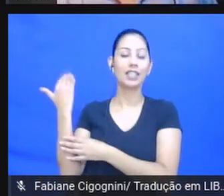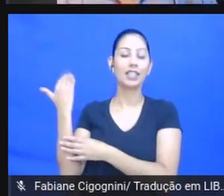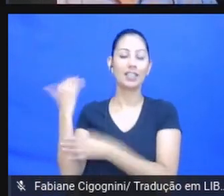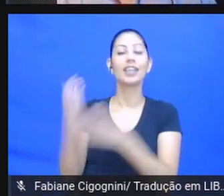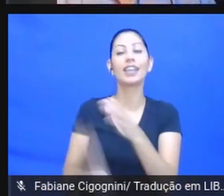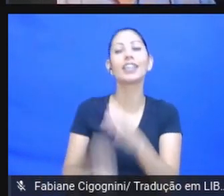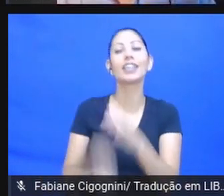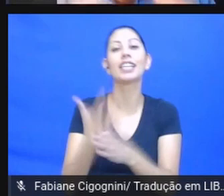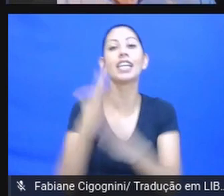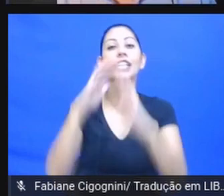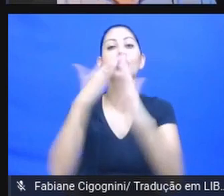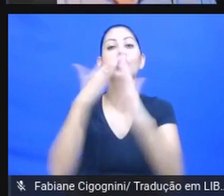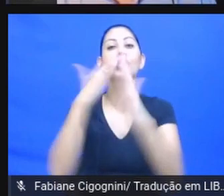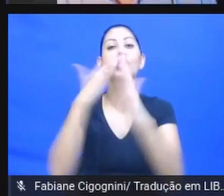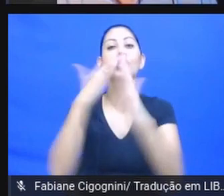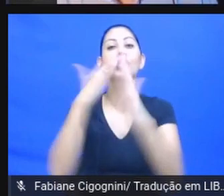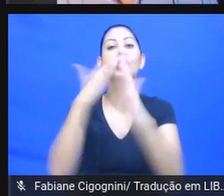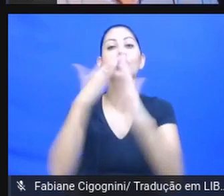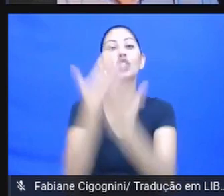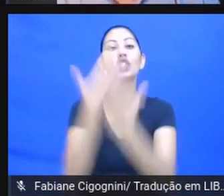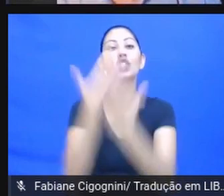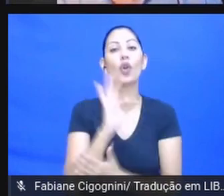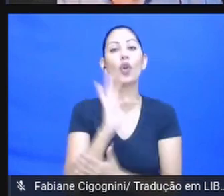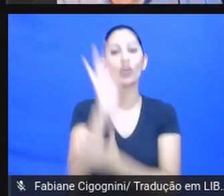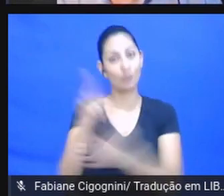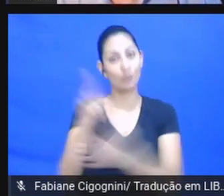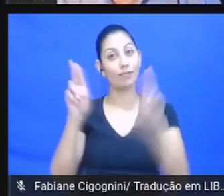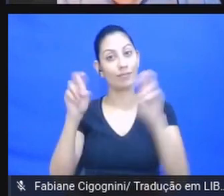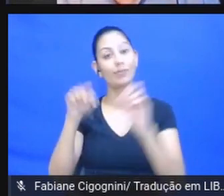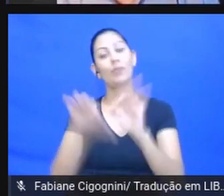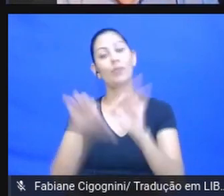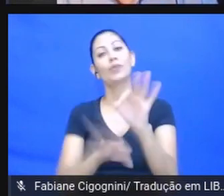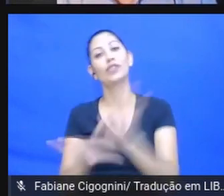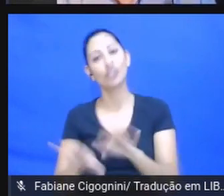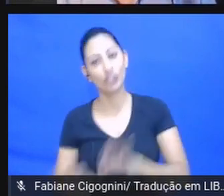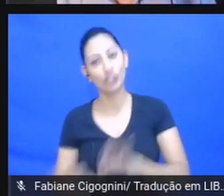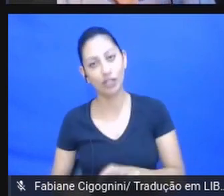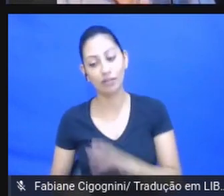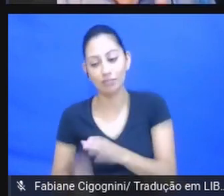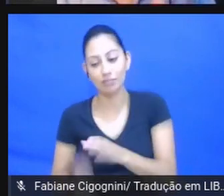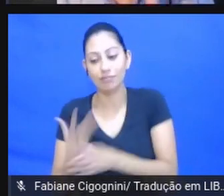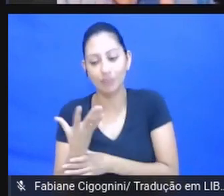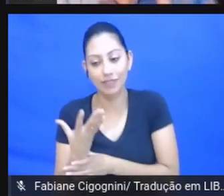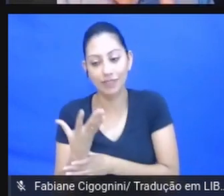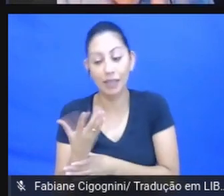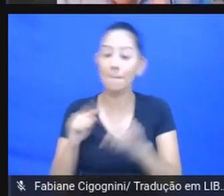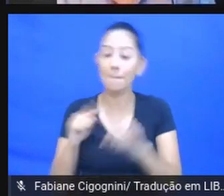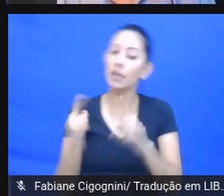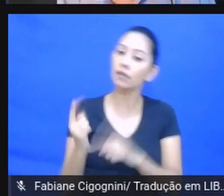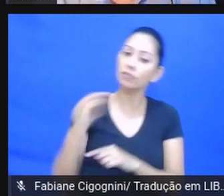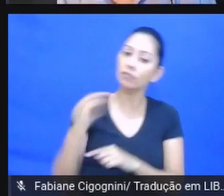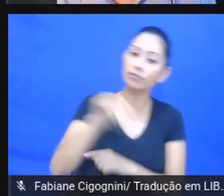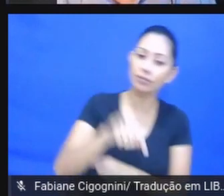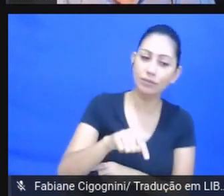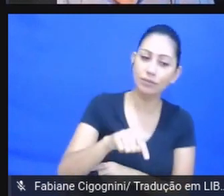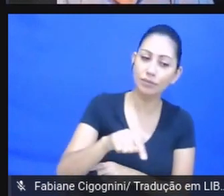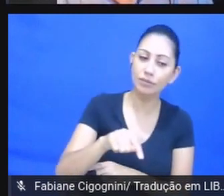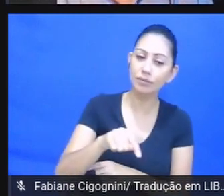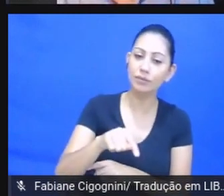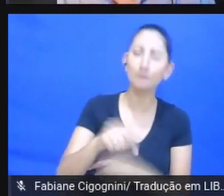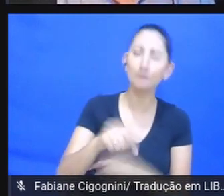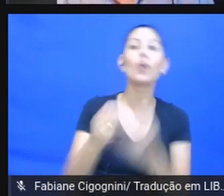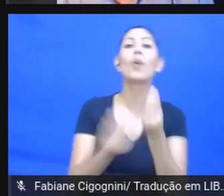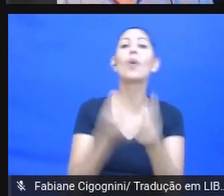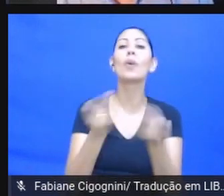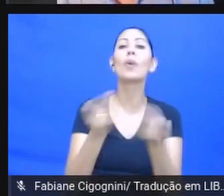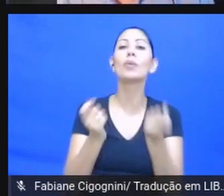ideia de pensar o futuro, mas depois, quando fui para online, foi algo muito menor do que nós temos hoje, mas foi